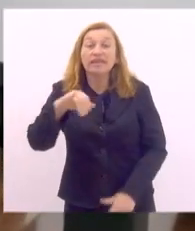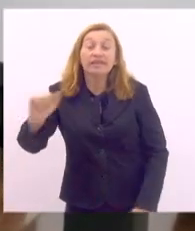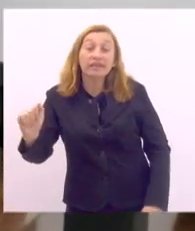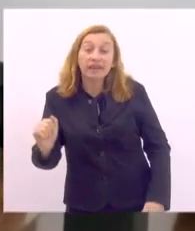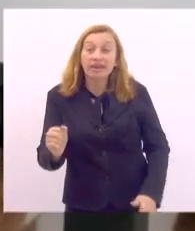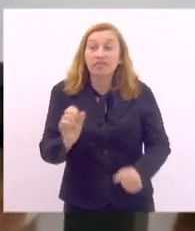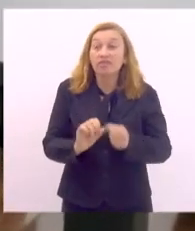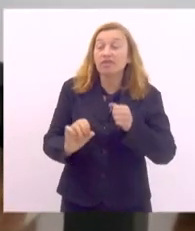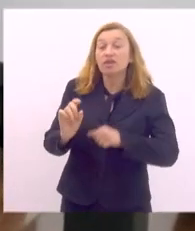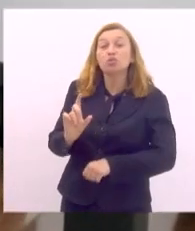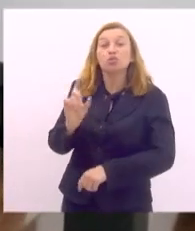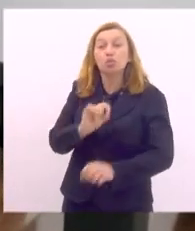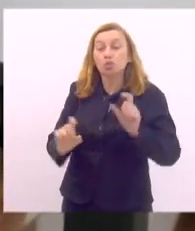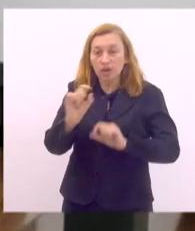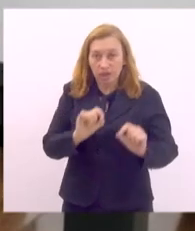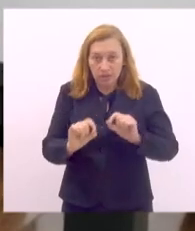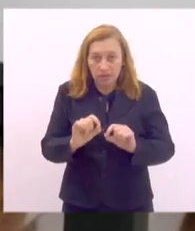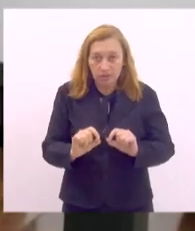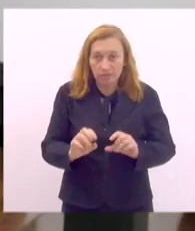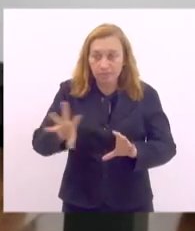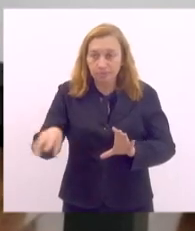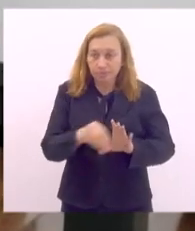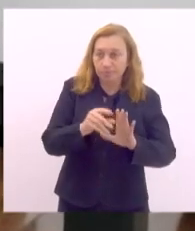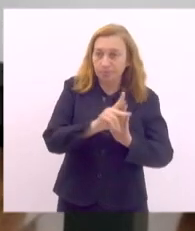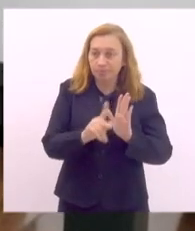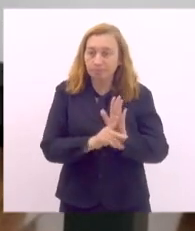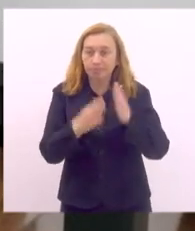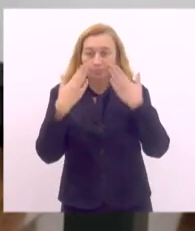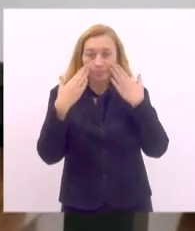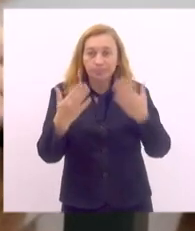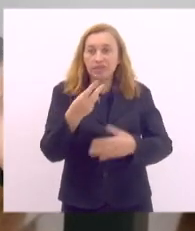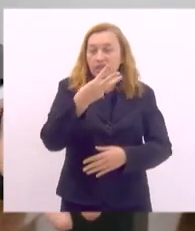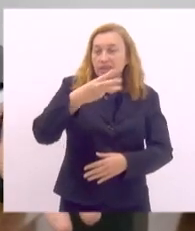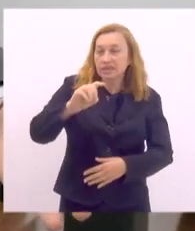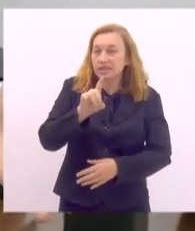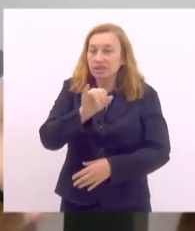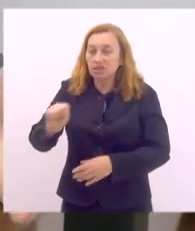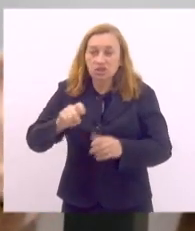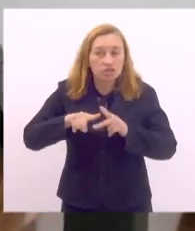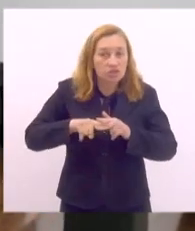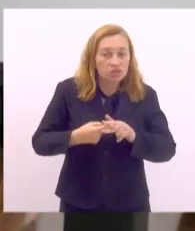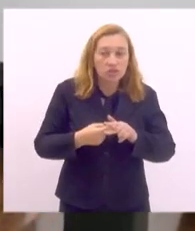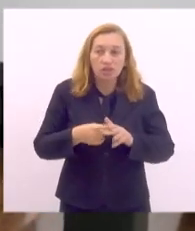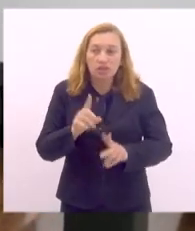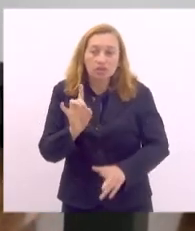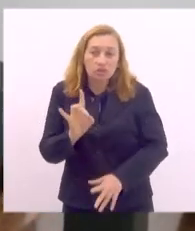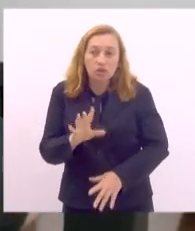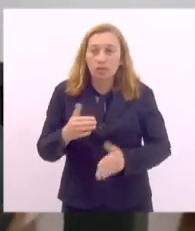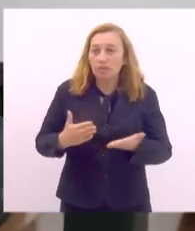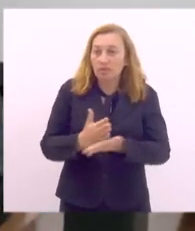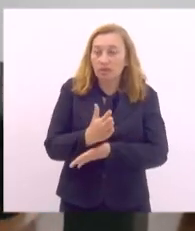botou no projeto, conforme a gente apresentou? Que o INEA teria 30 dias para fazer o ajuste. Foi como foi